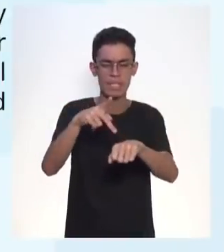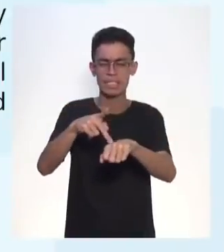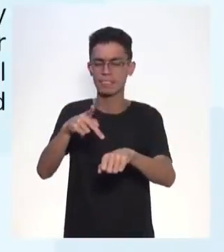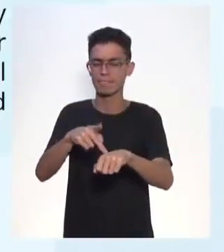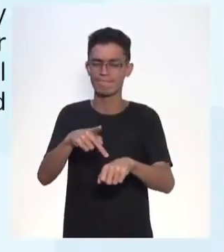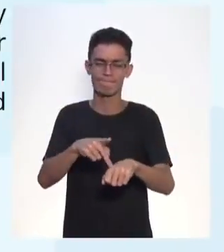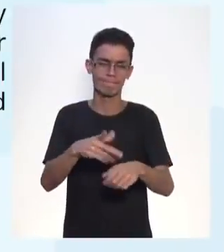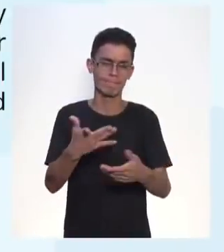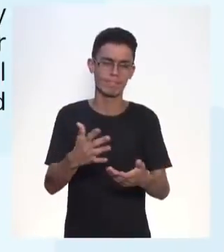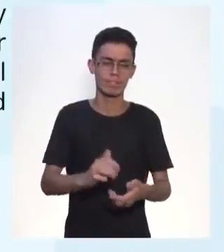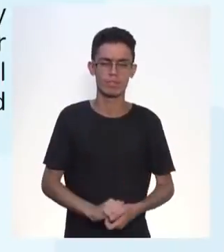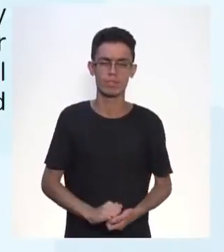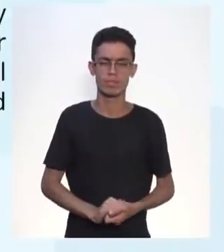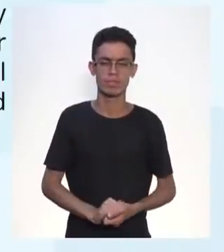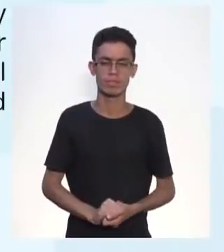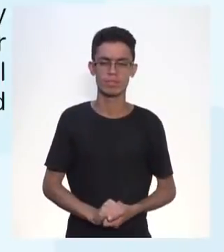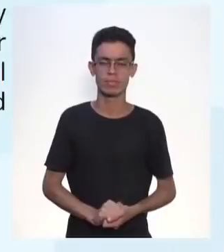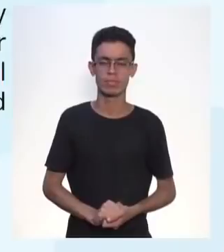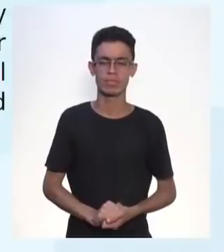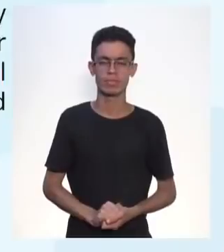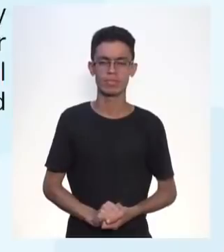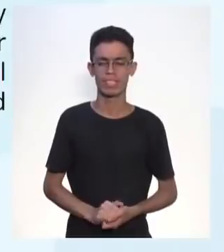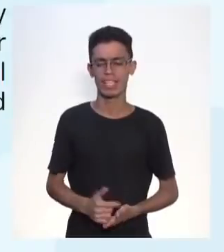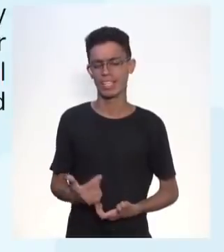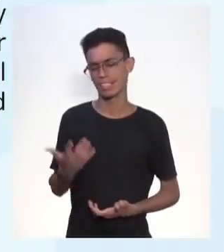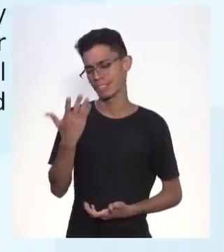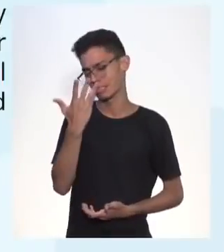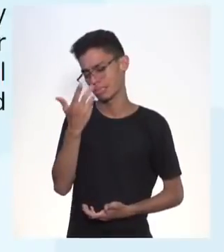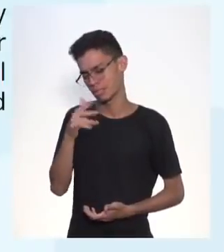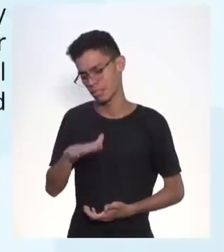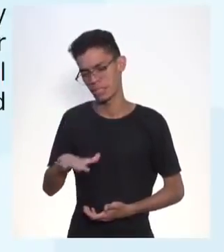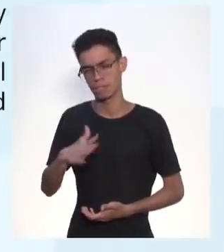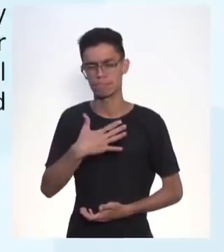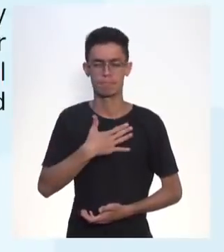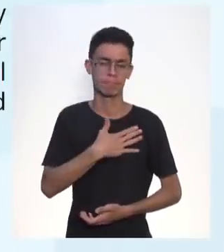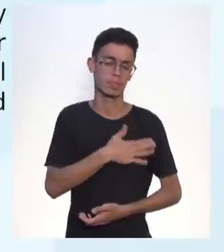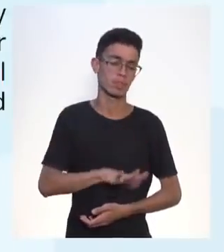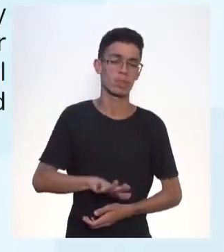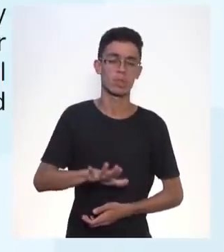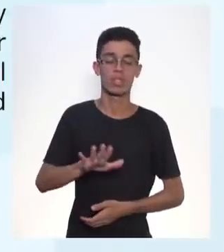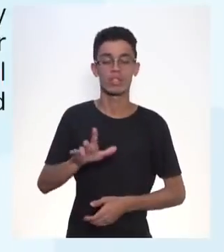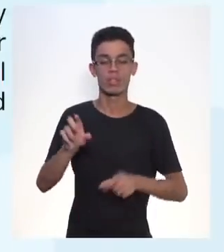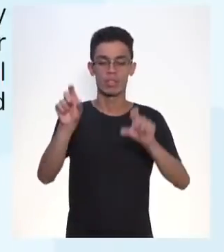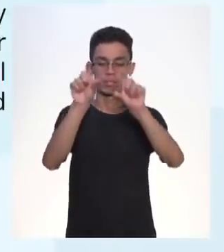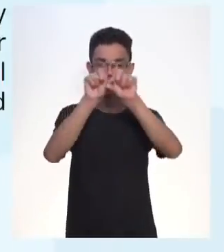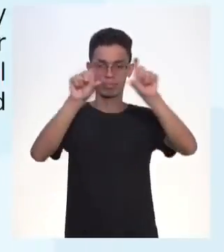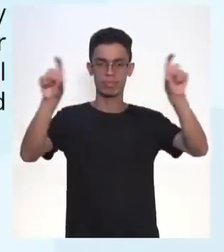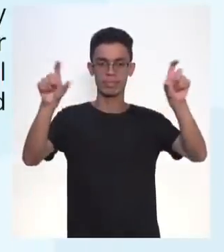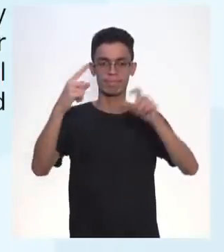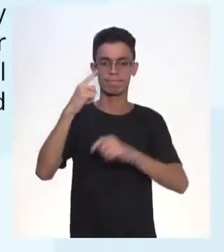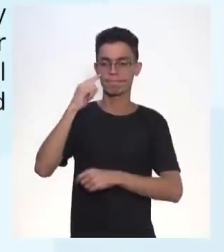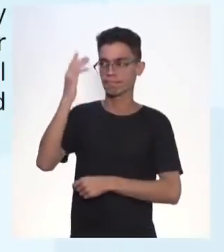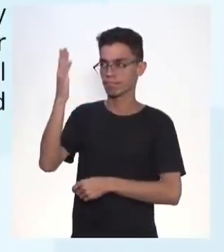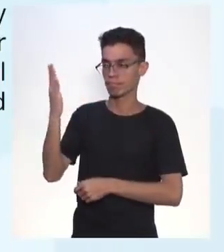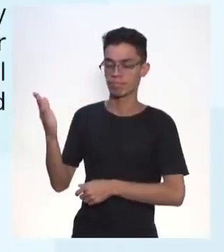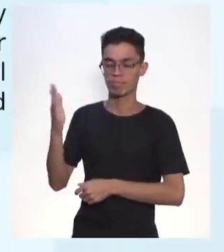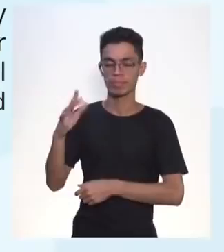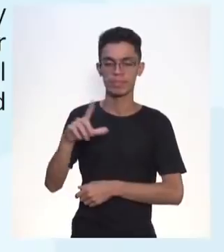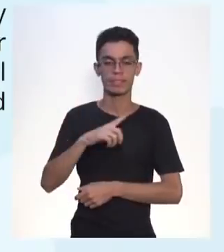duras. Yes. And they did not like it. E eles não gostaram. Legal. Então, nessa partezinha aqui que está para vocês, apareceu o